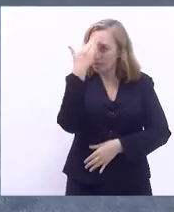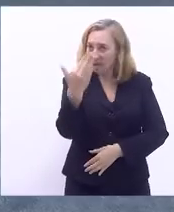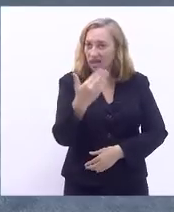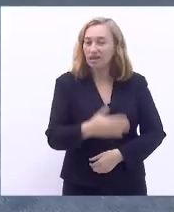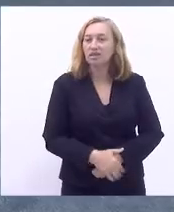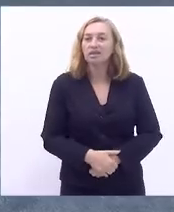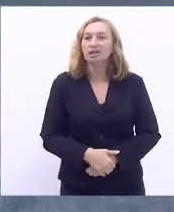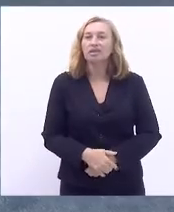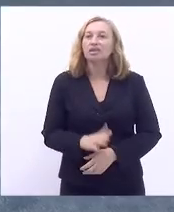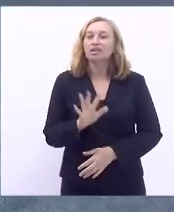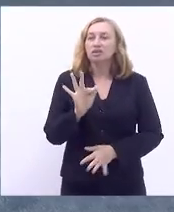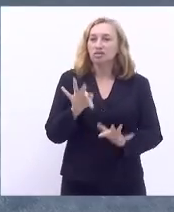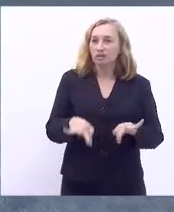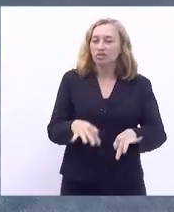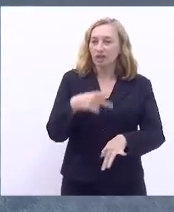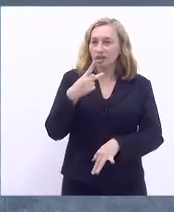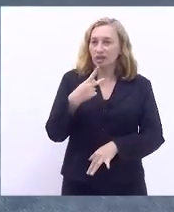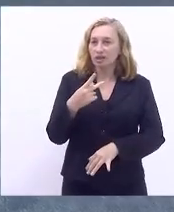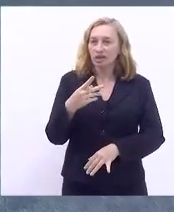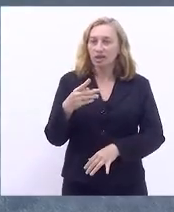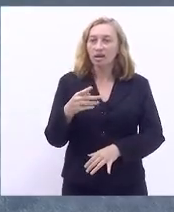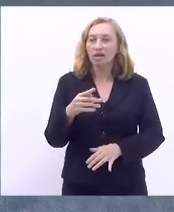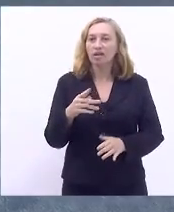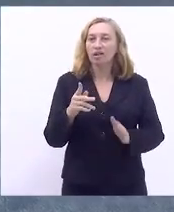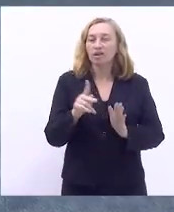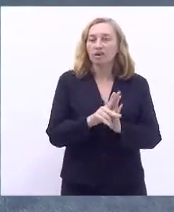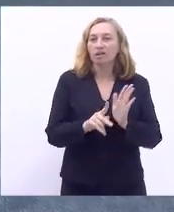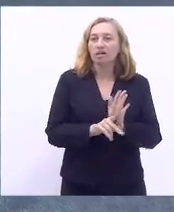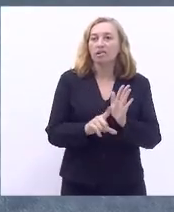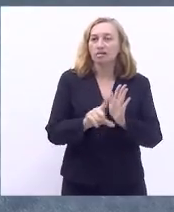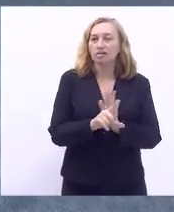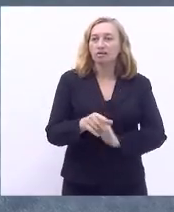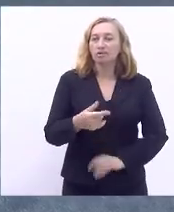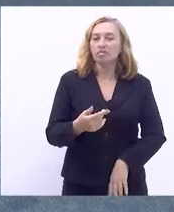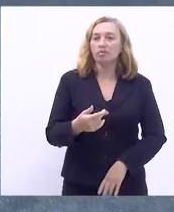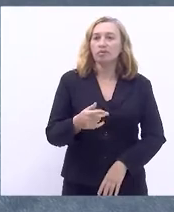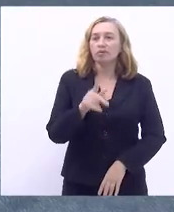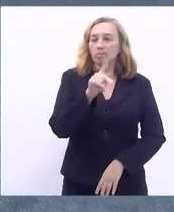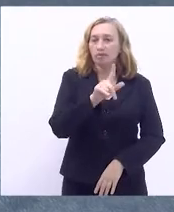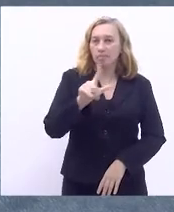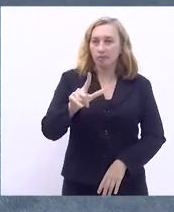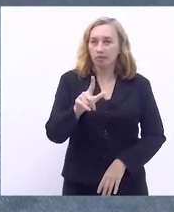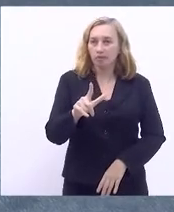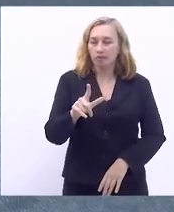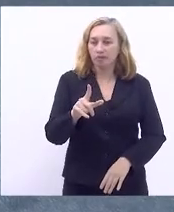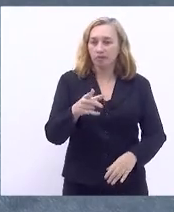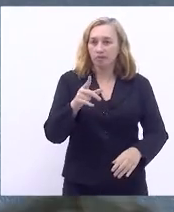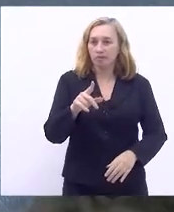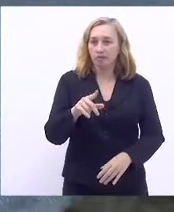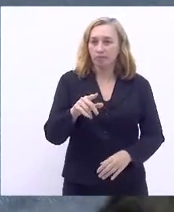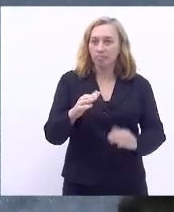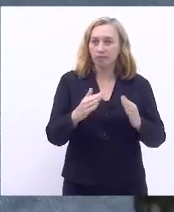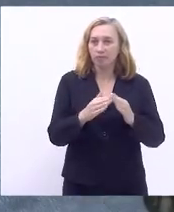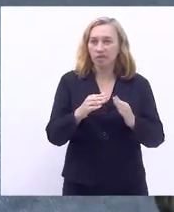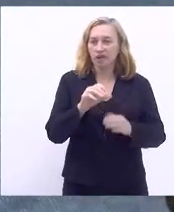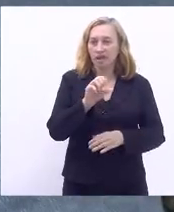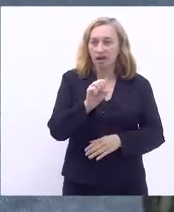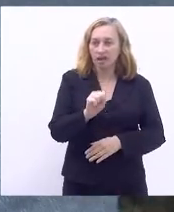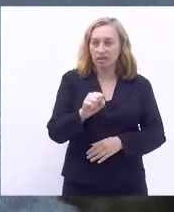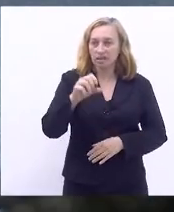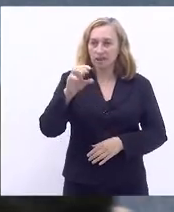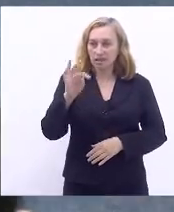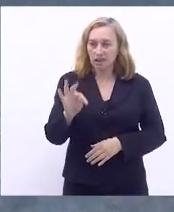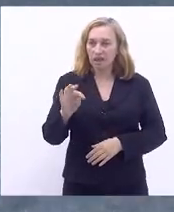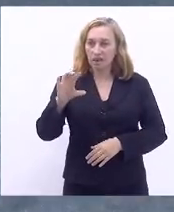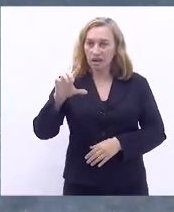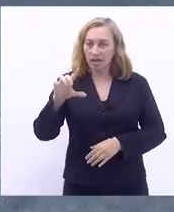presidente, deixa eu só terminar. Aproveitar que tem um PL meu tramitando na casa que tenta dar efetividade à decisão do STF que reduz a conta